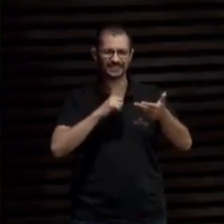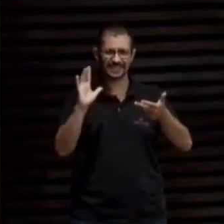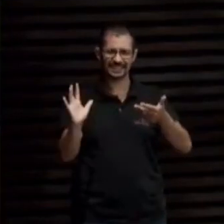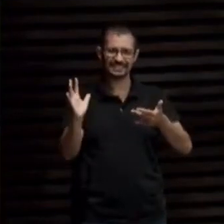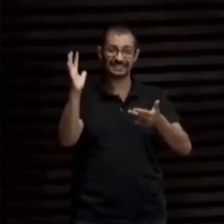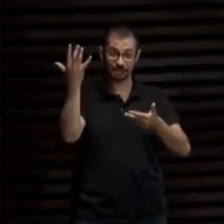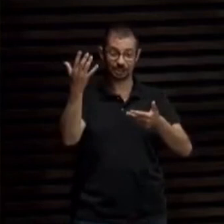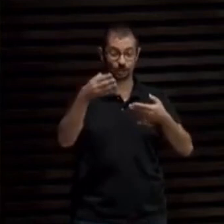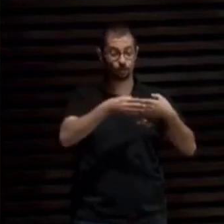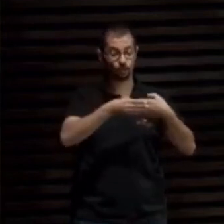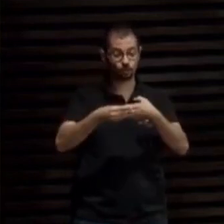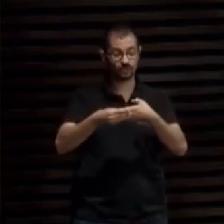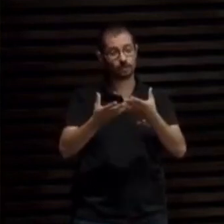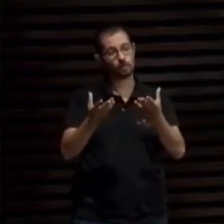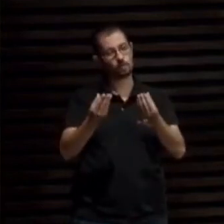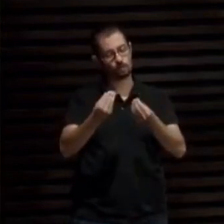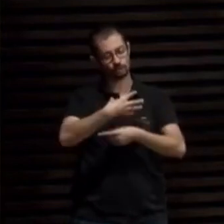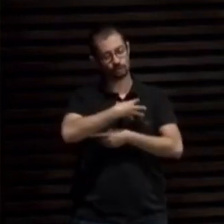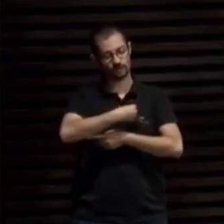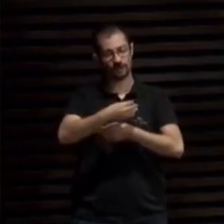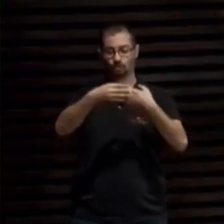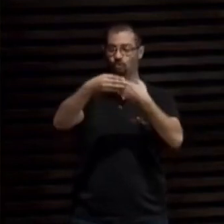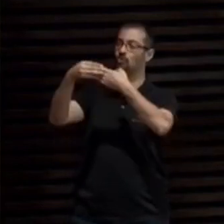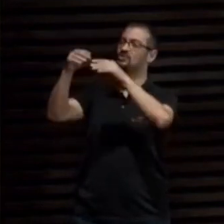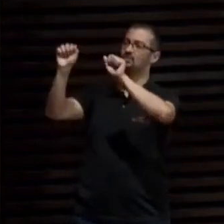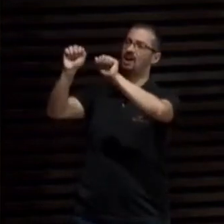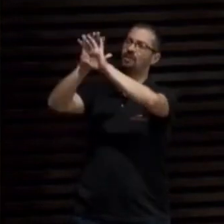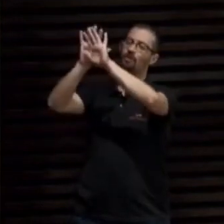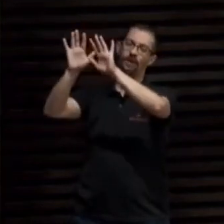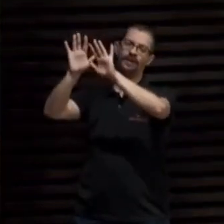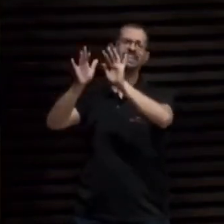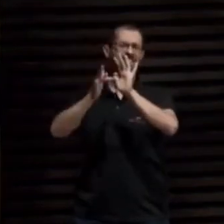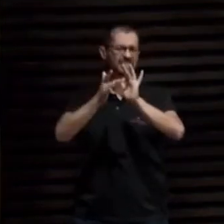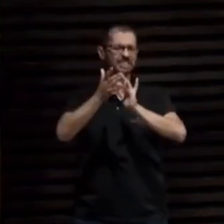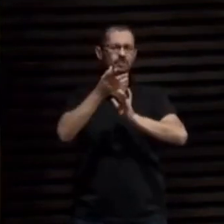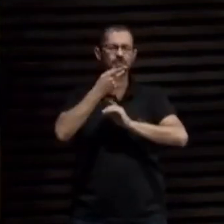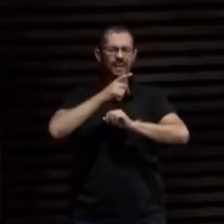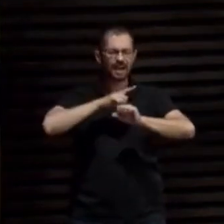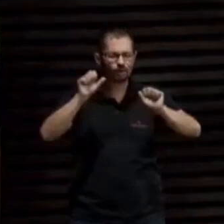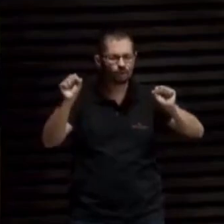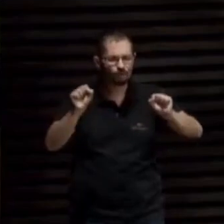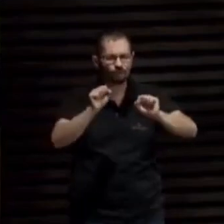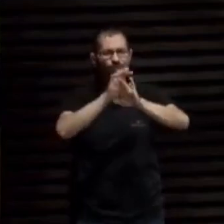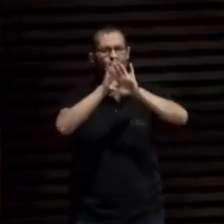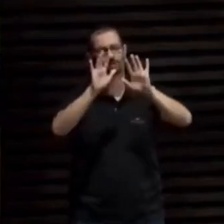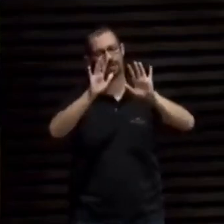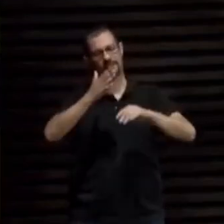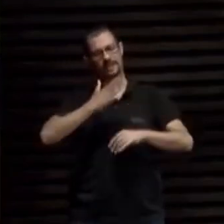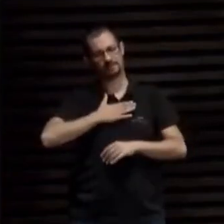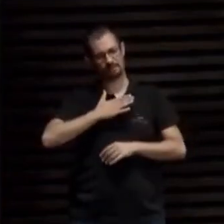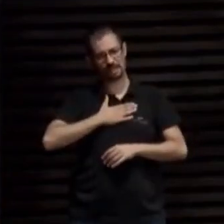muitos filhos à glória. Por que Jesus disse assim, glorifica-me com a glória que eu tinha